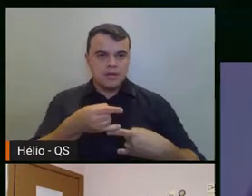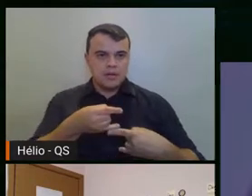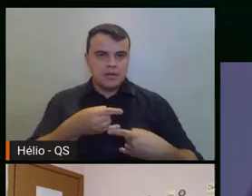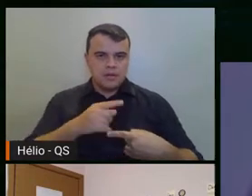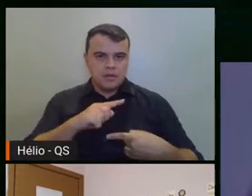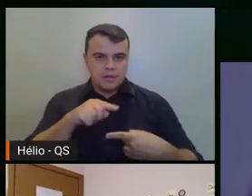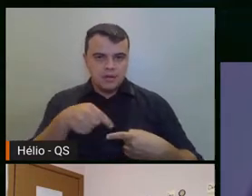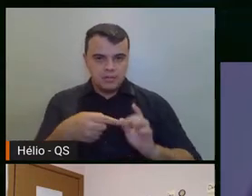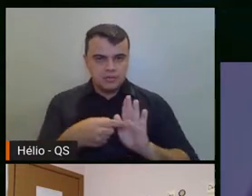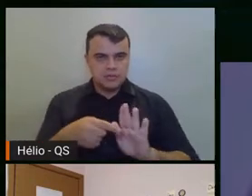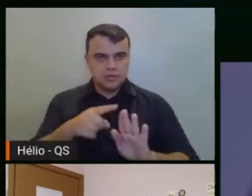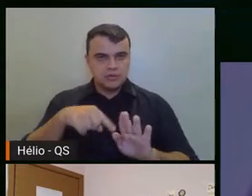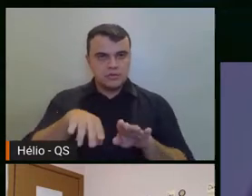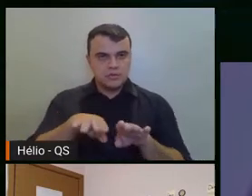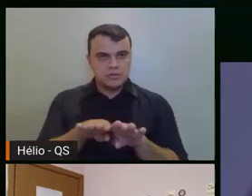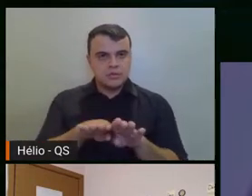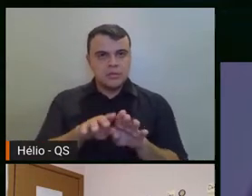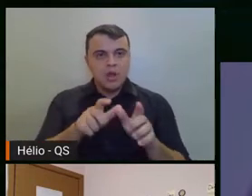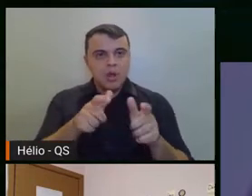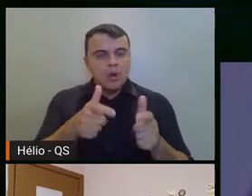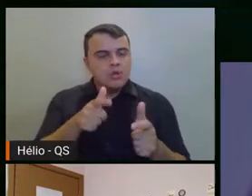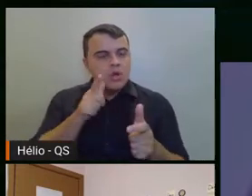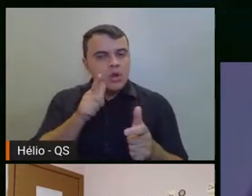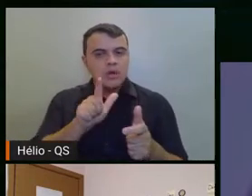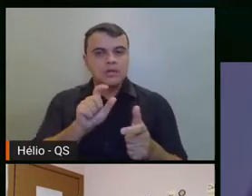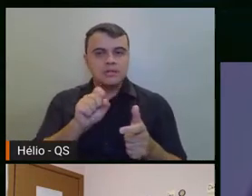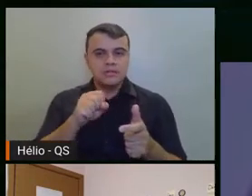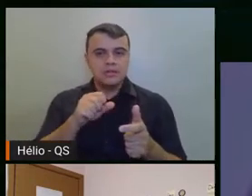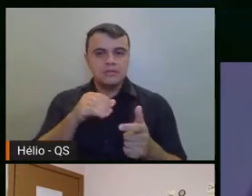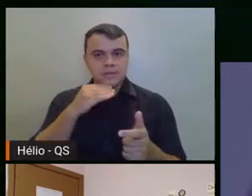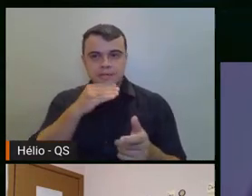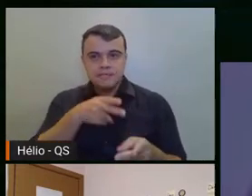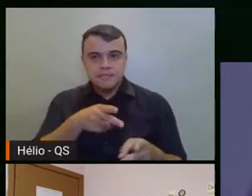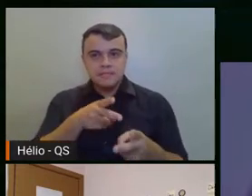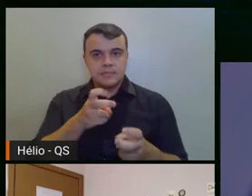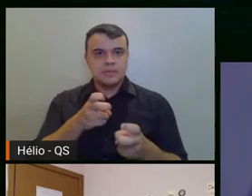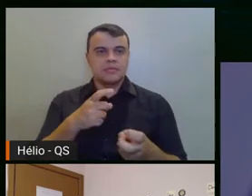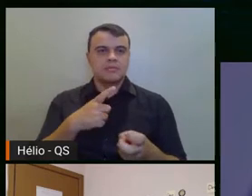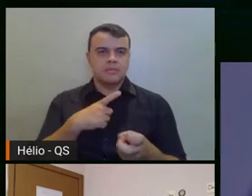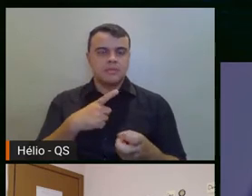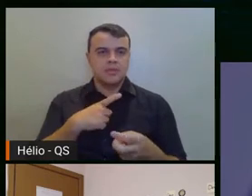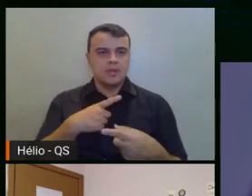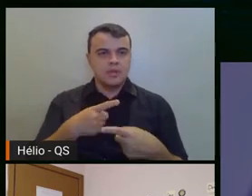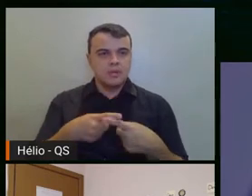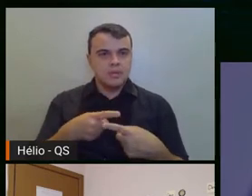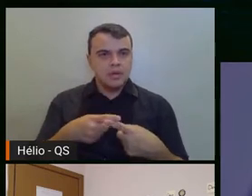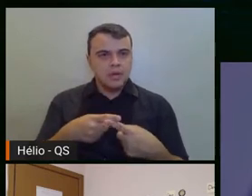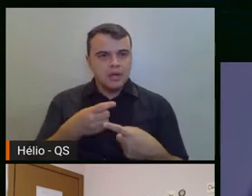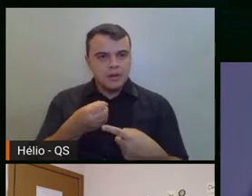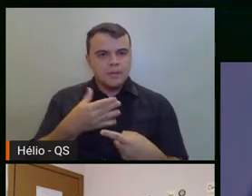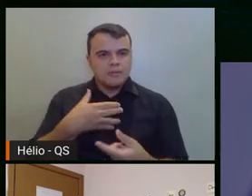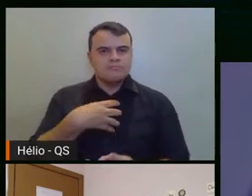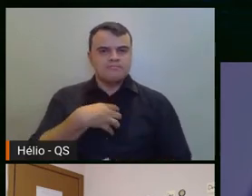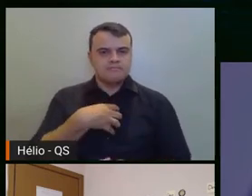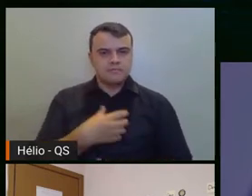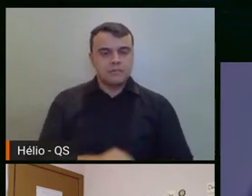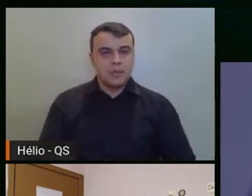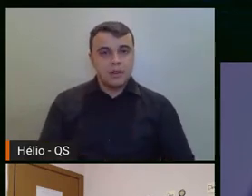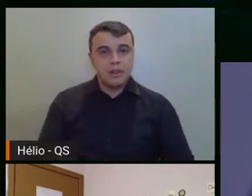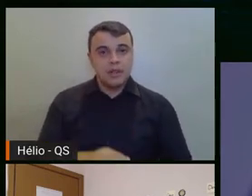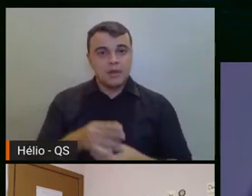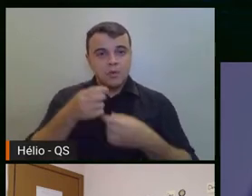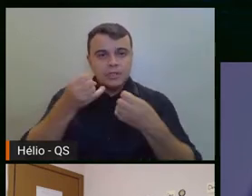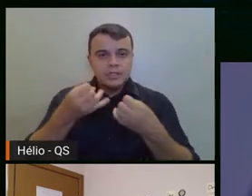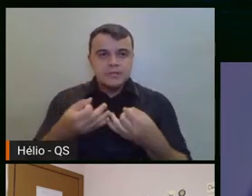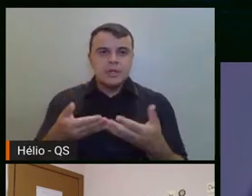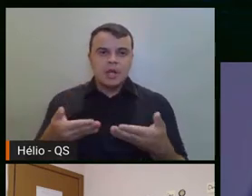vivo depois eu vou mostrar para vocês aonde Vocês conseguem identificar isso na plataforma de maneira bem intuitiva Além disso eu vou passar